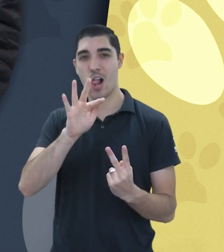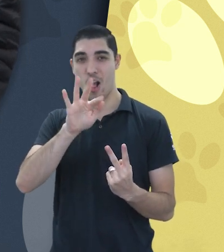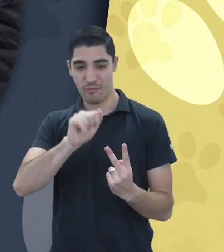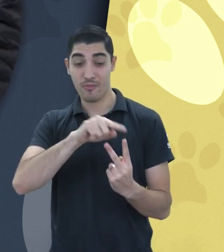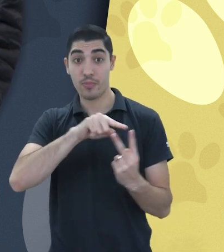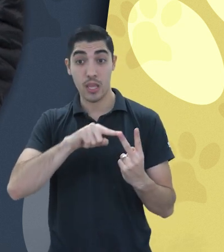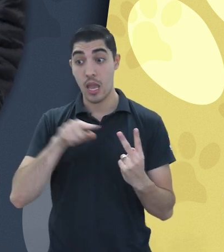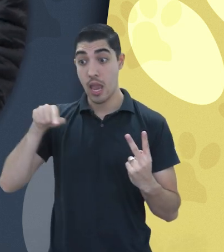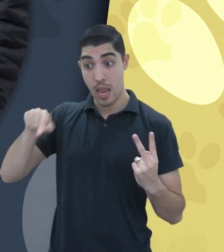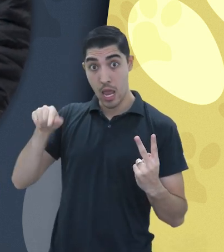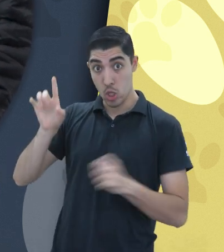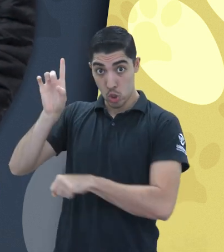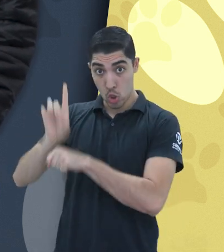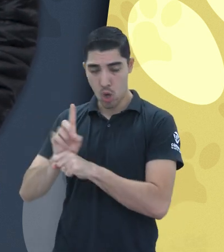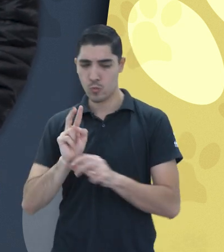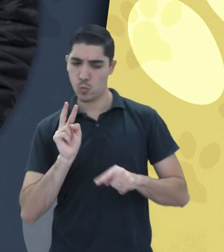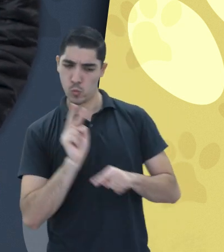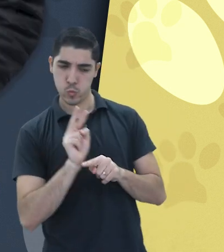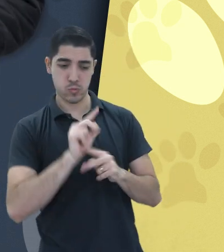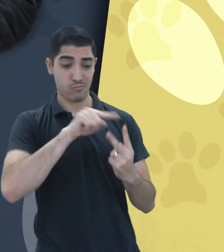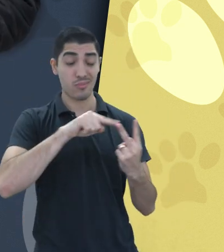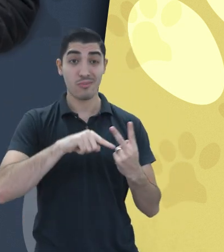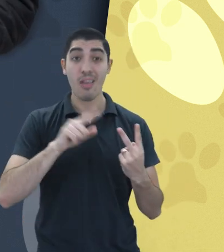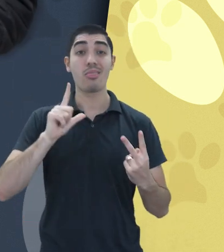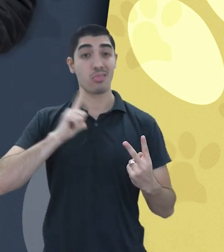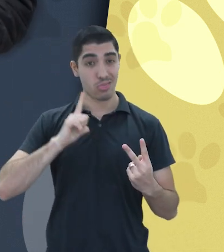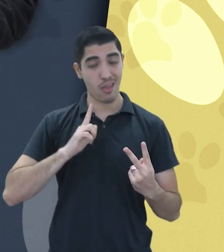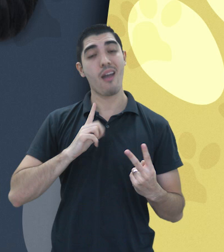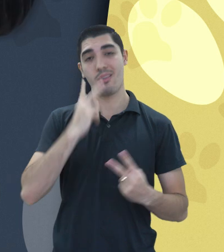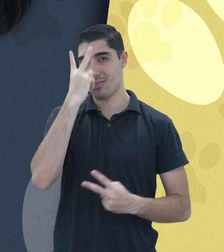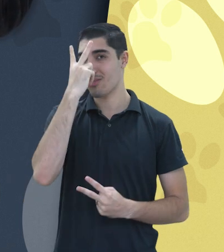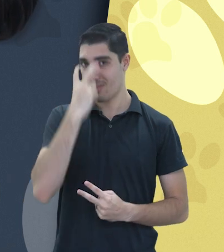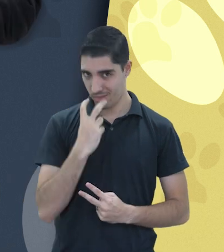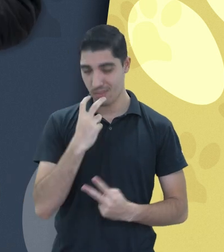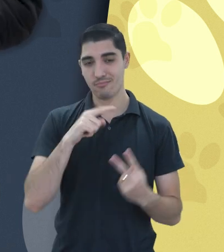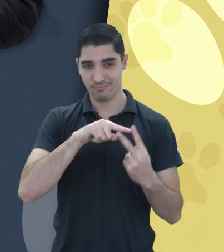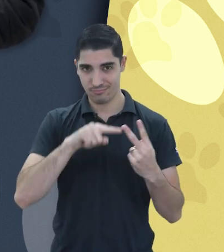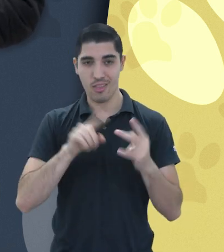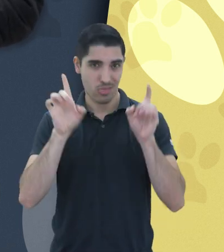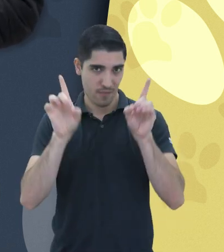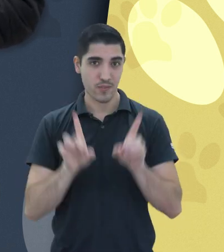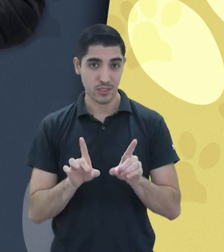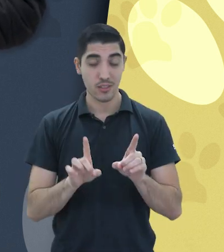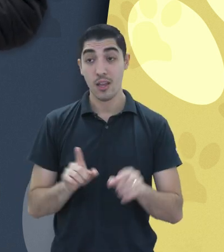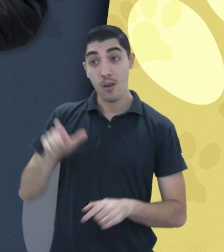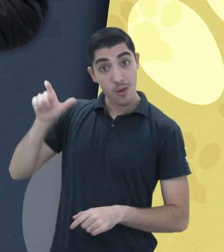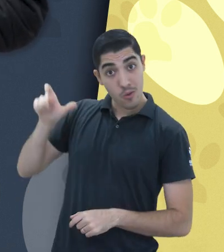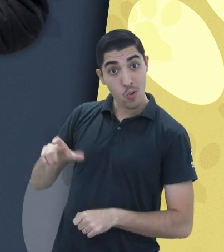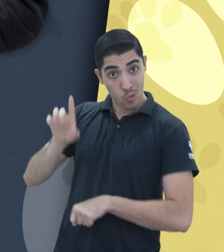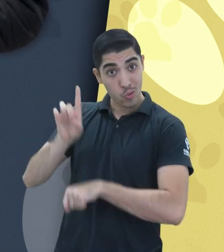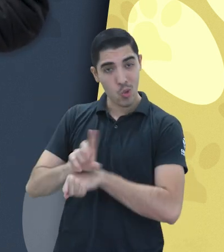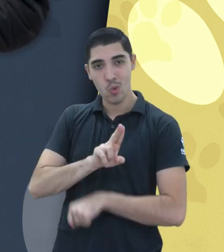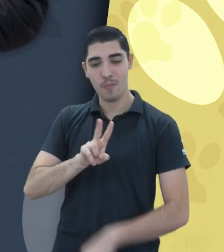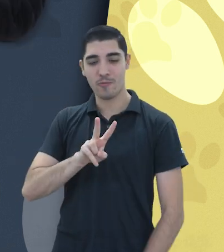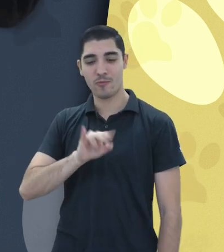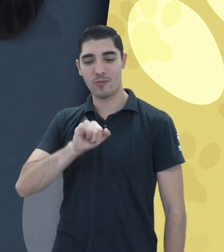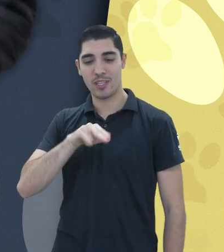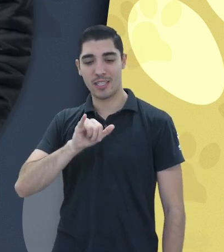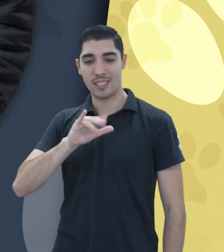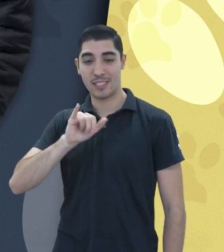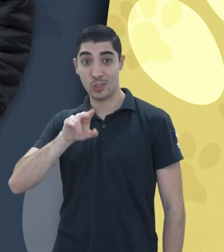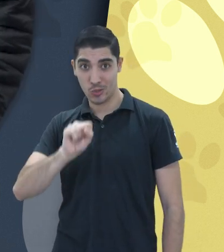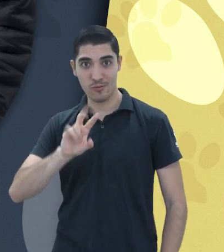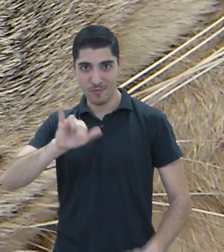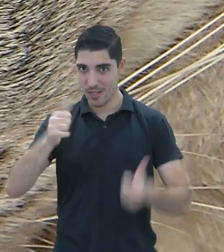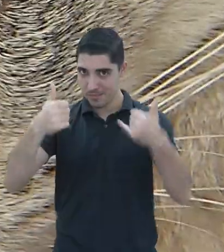dos tutores com a saúde dos olhos, porque elas têm deficiência visual. Quem me contou melhor foi o papai delas, o Vinícius. Olha